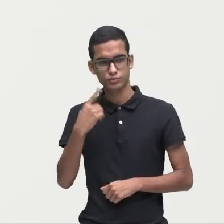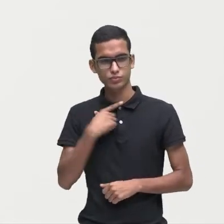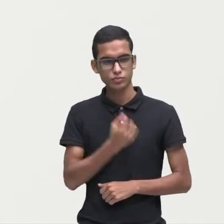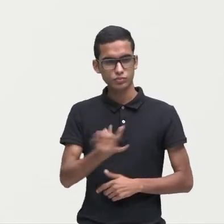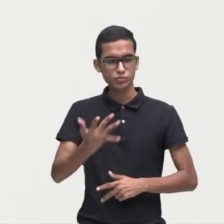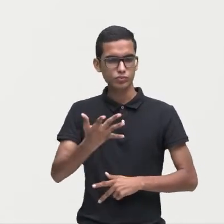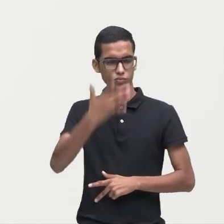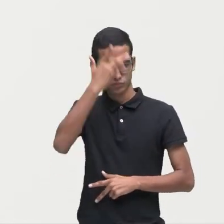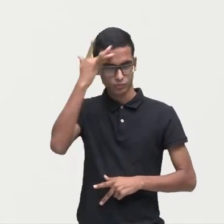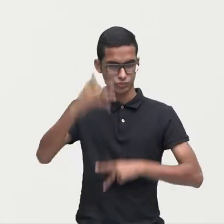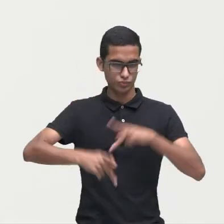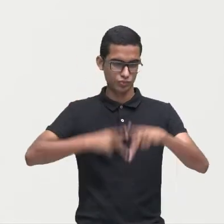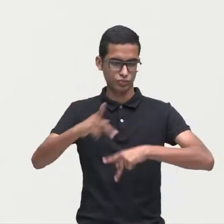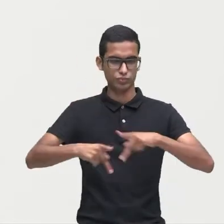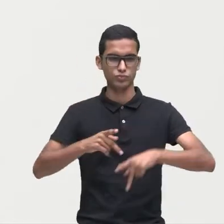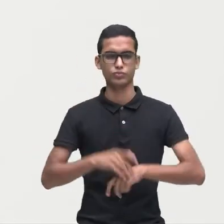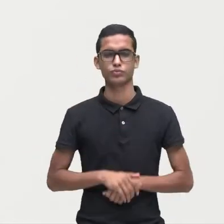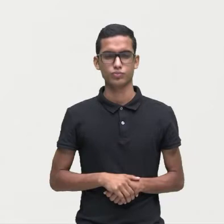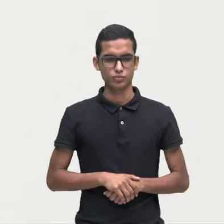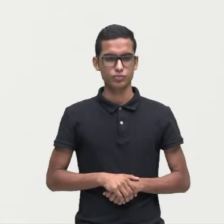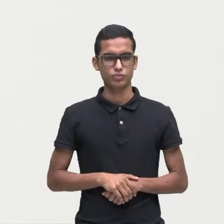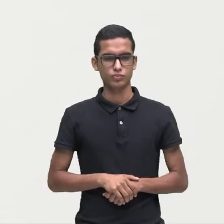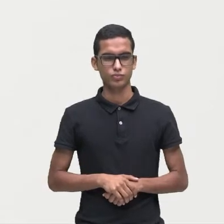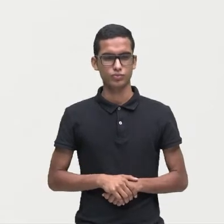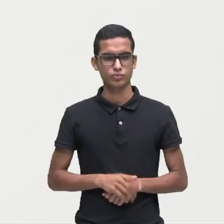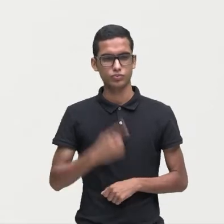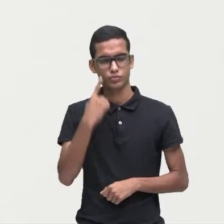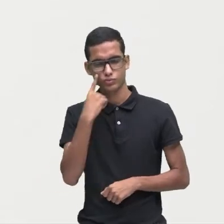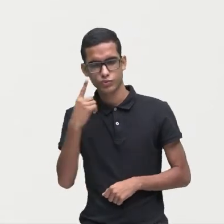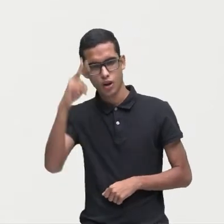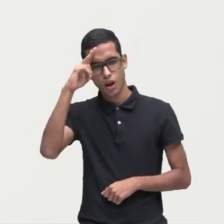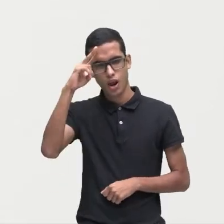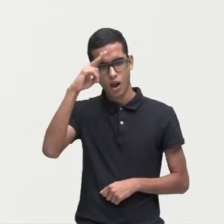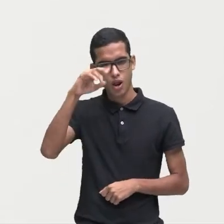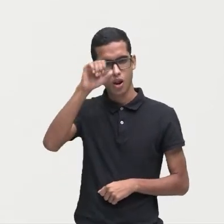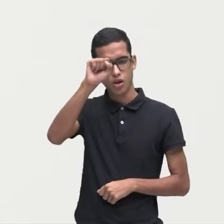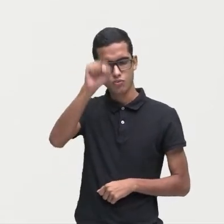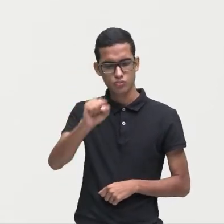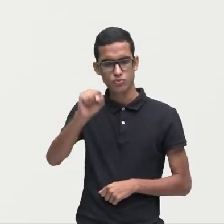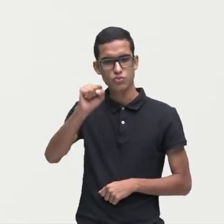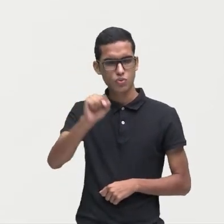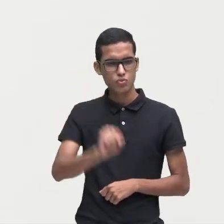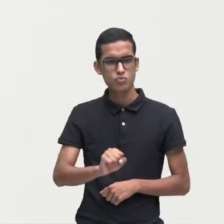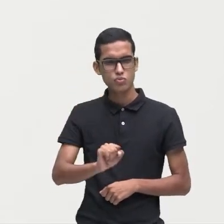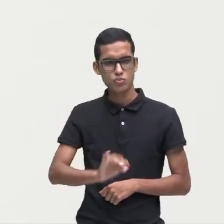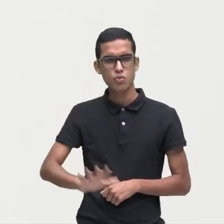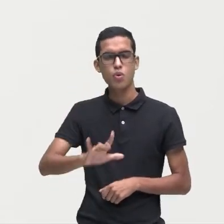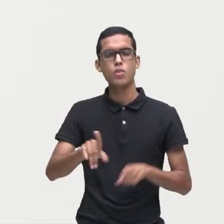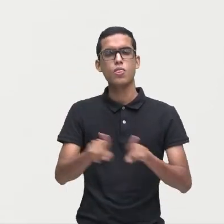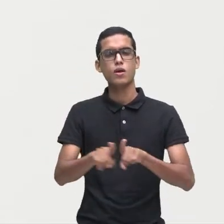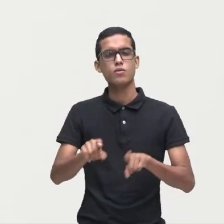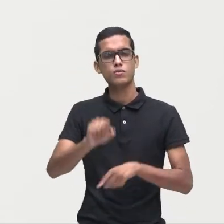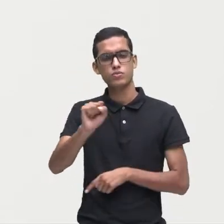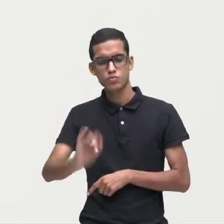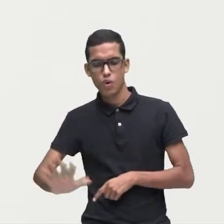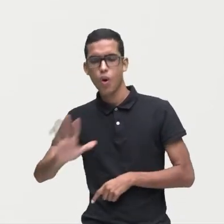eu mostrei para você? O sul e o sudeste e o nordeste, principalmente o litoral do nordeste, concentra a maior parte de